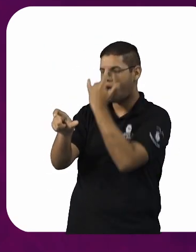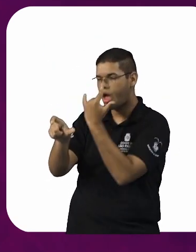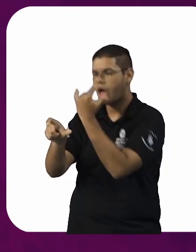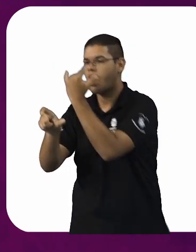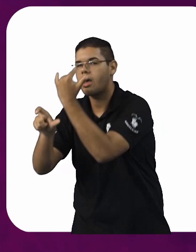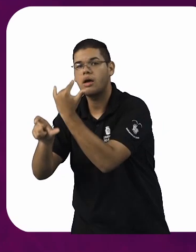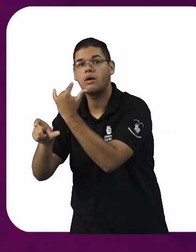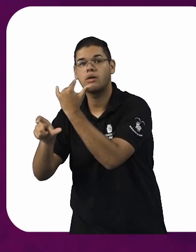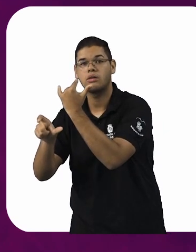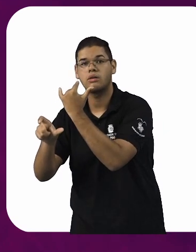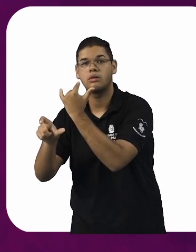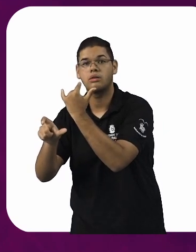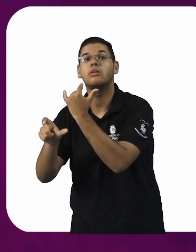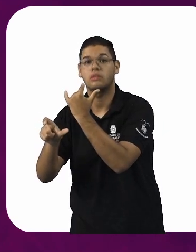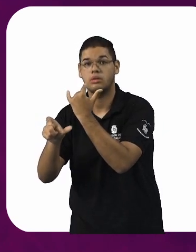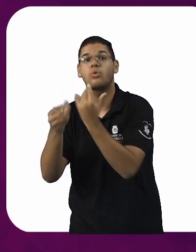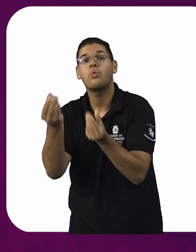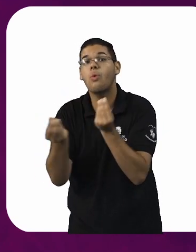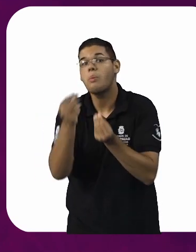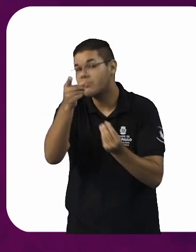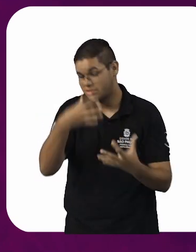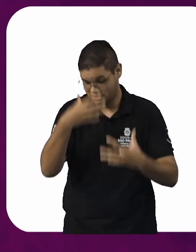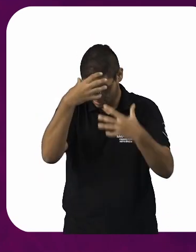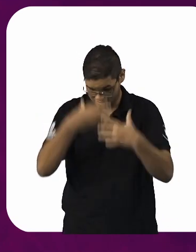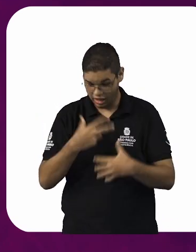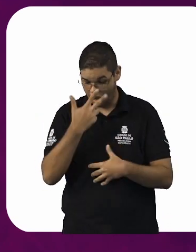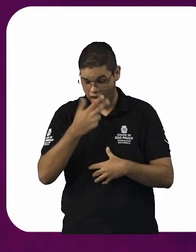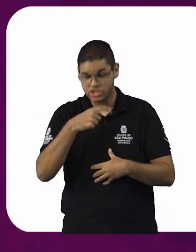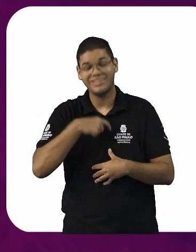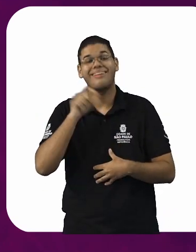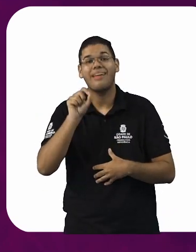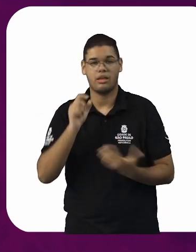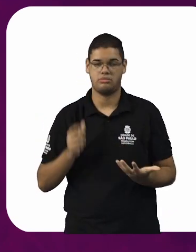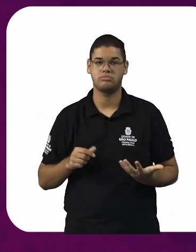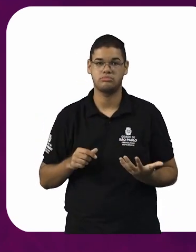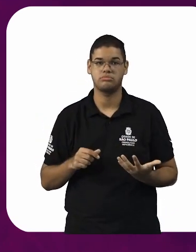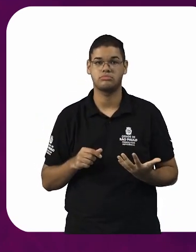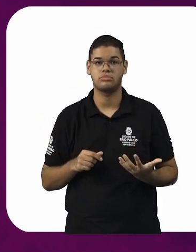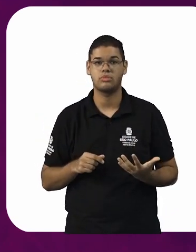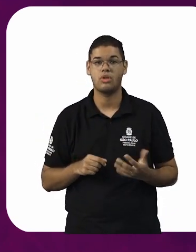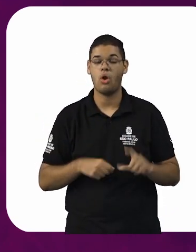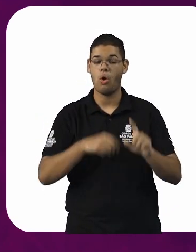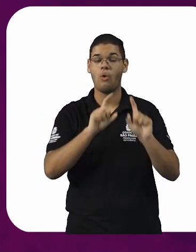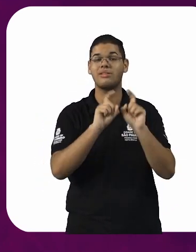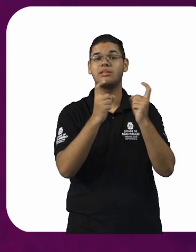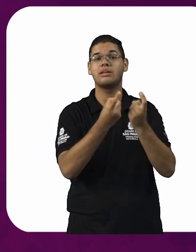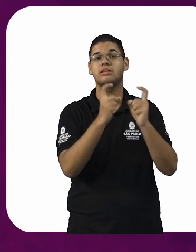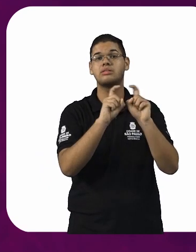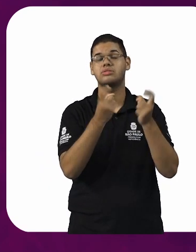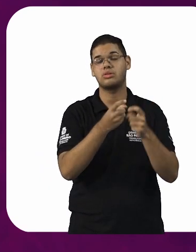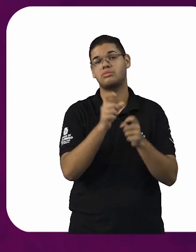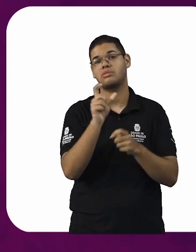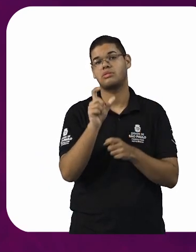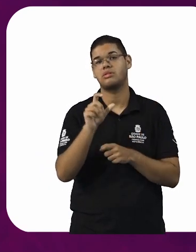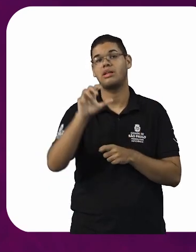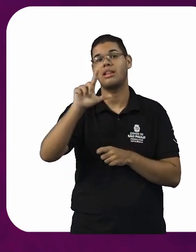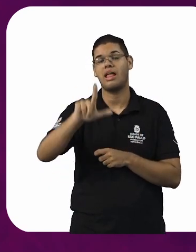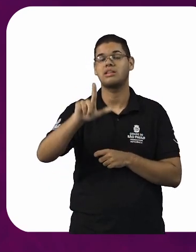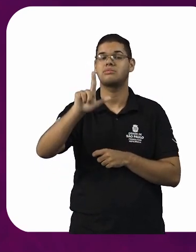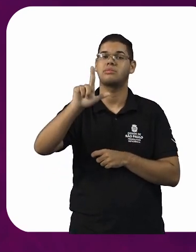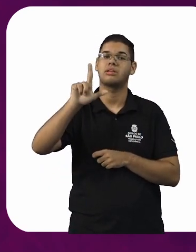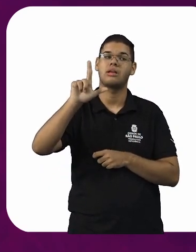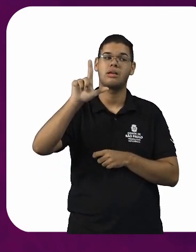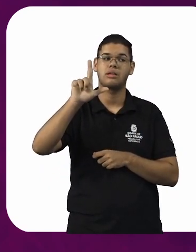se identifica. Orientação sexual, na sigla hegemônica, se refere ao LGB, lésbicas, gays